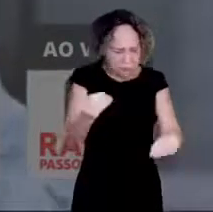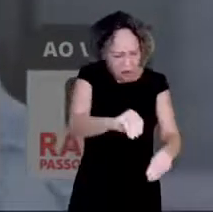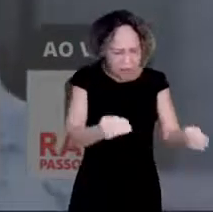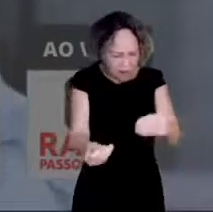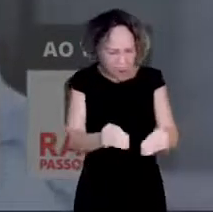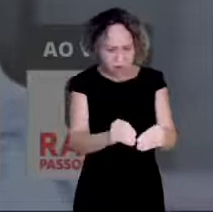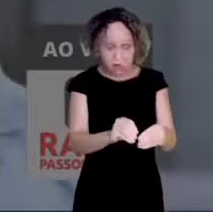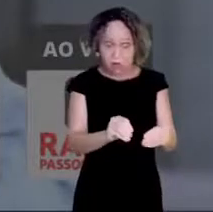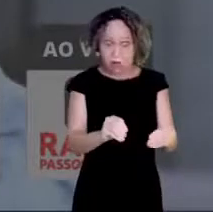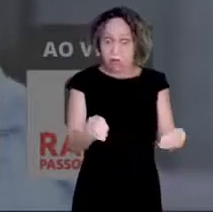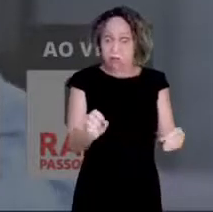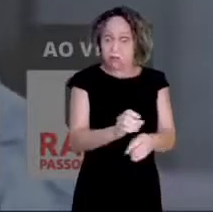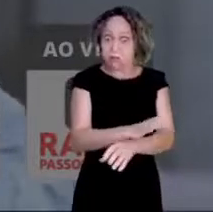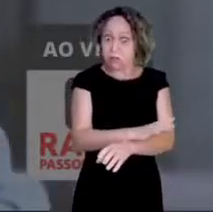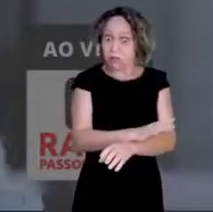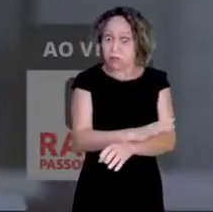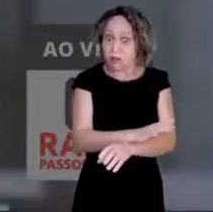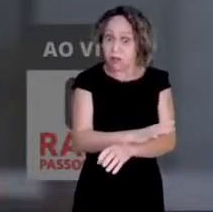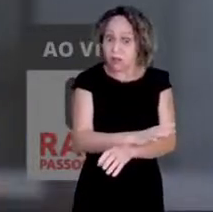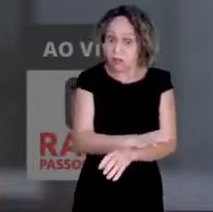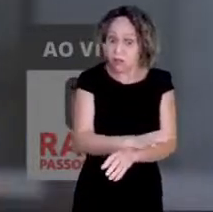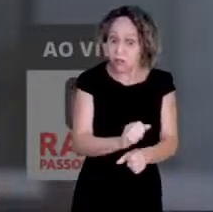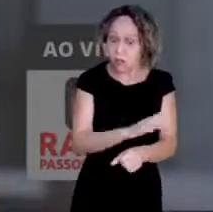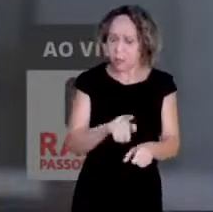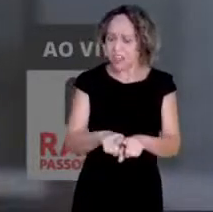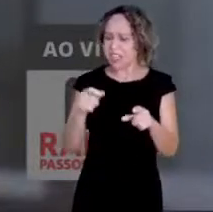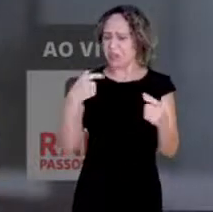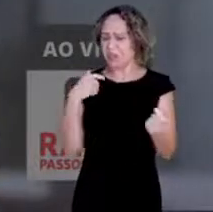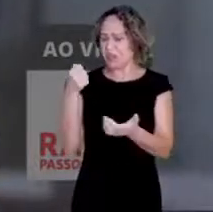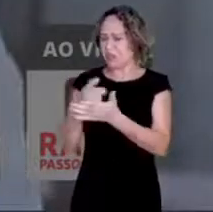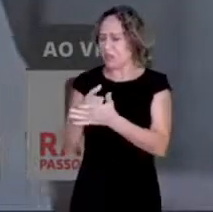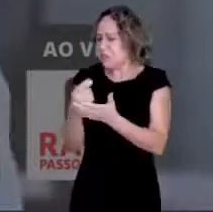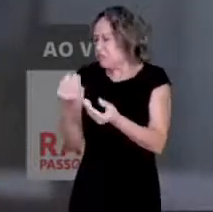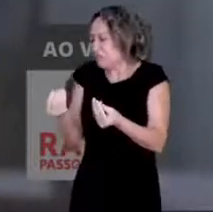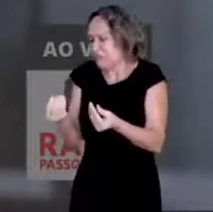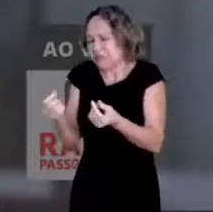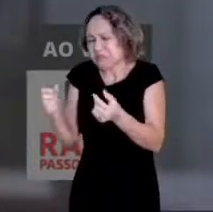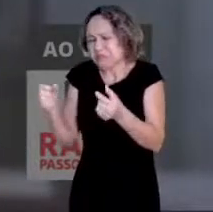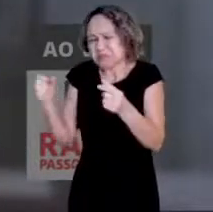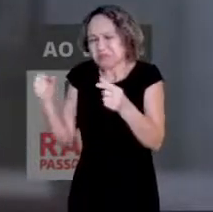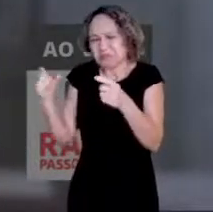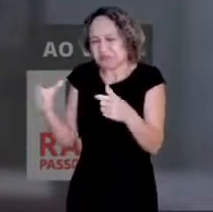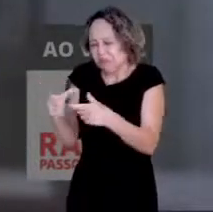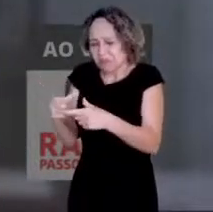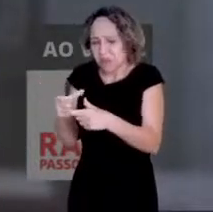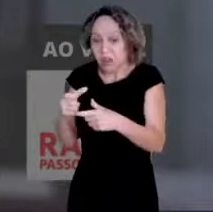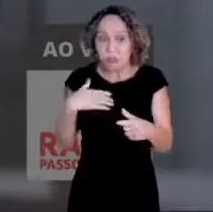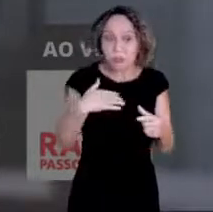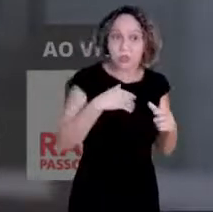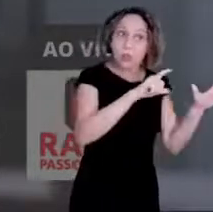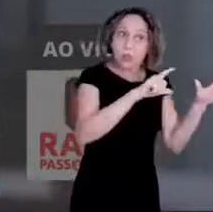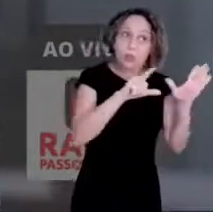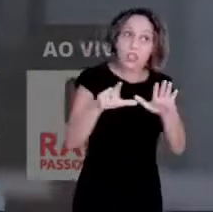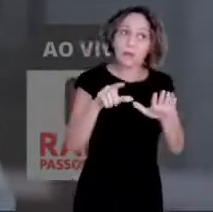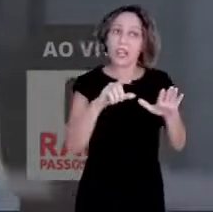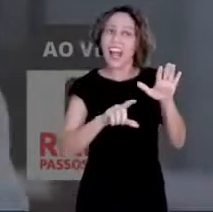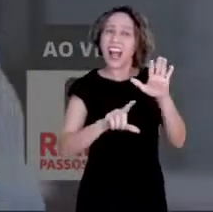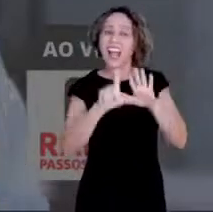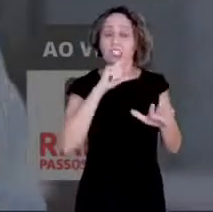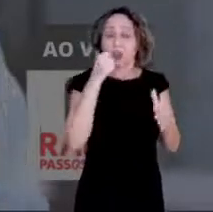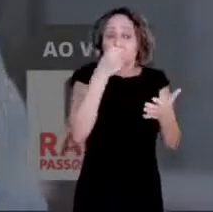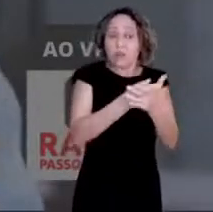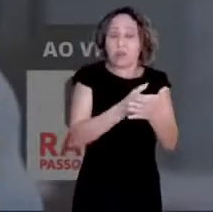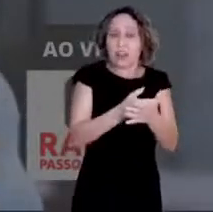alimento chegasse barato na mesa do povo. Esse país, Juarez e Mário, já foi